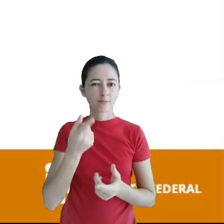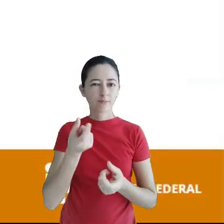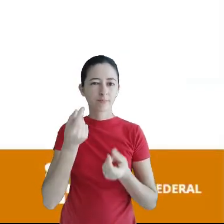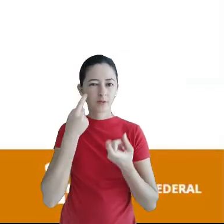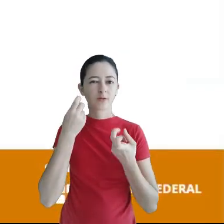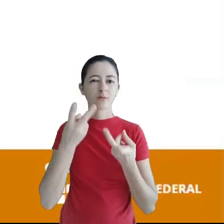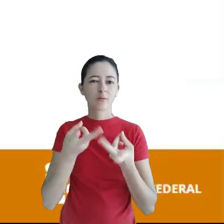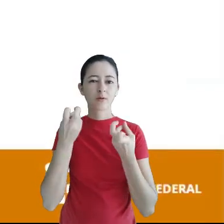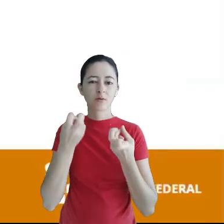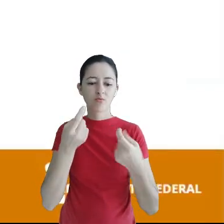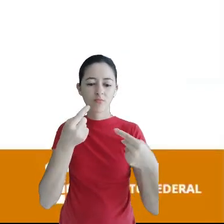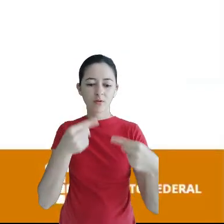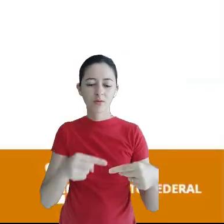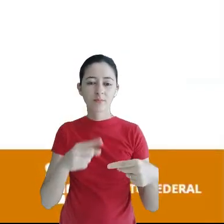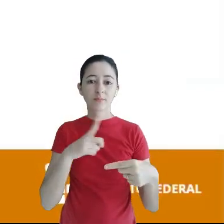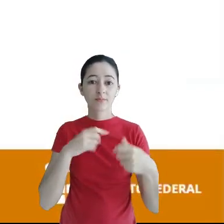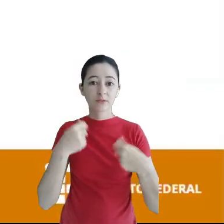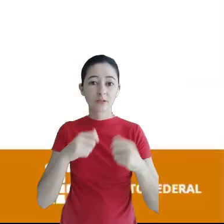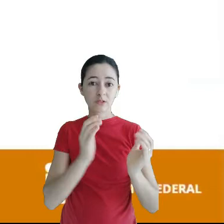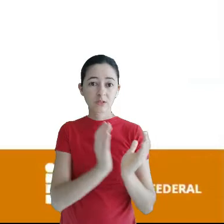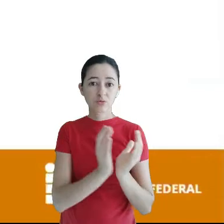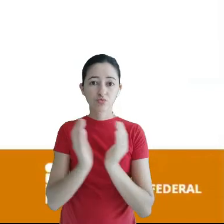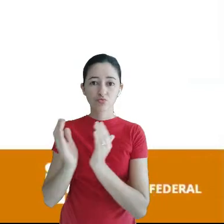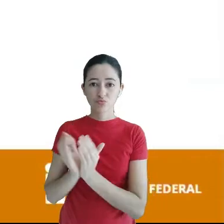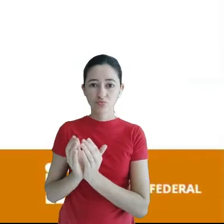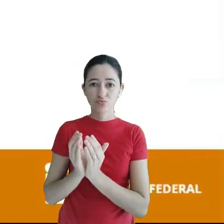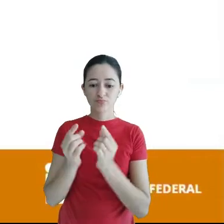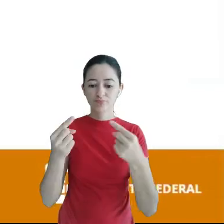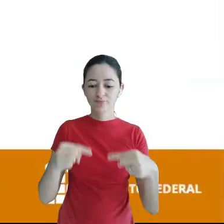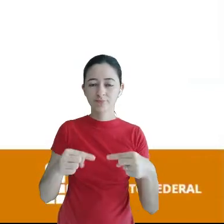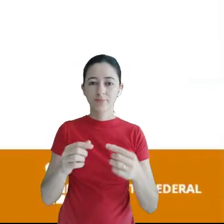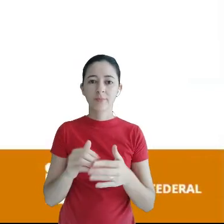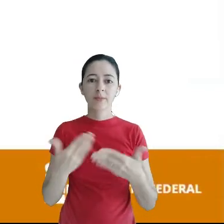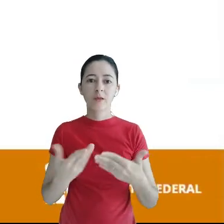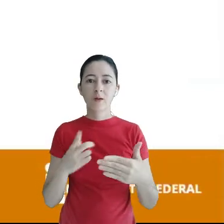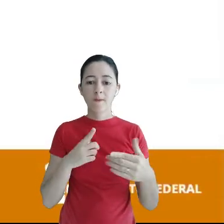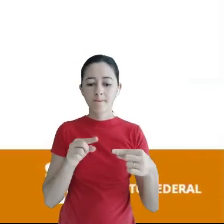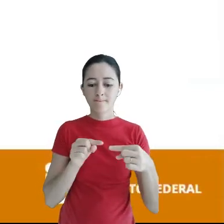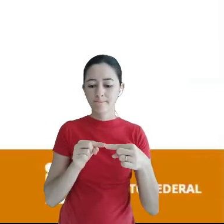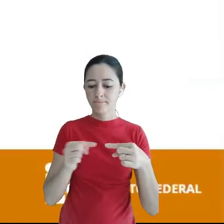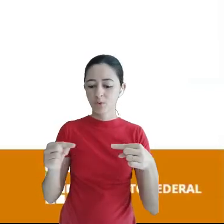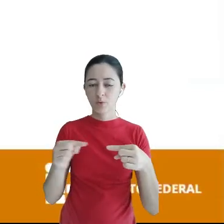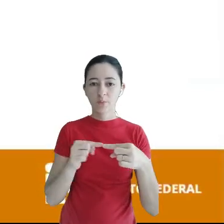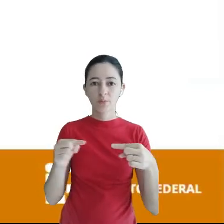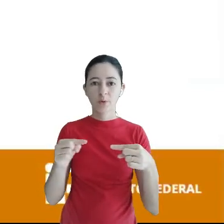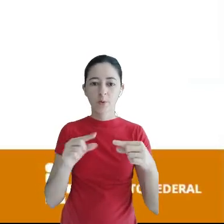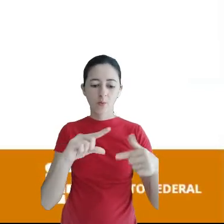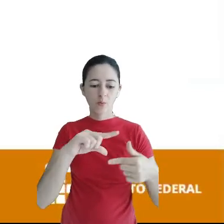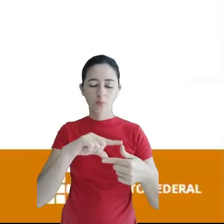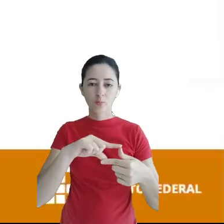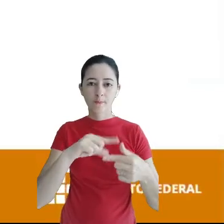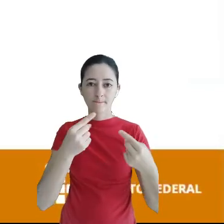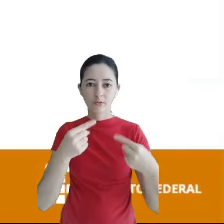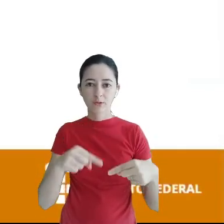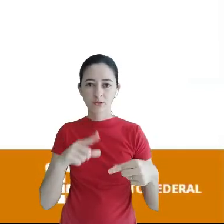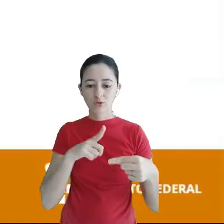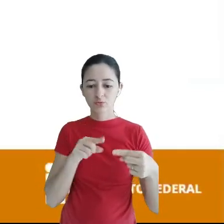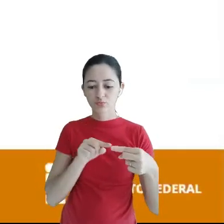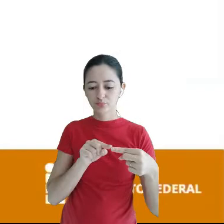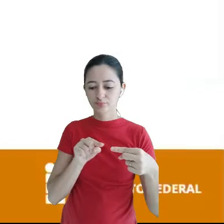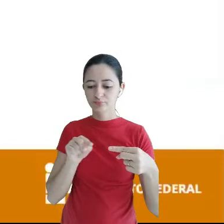pegando a ideia. E aqui, partida tem resultado. Deu pra entender, galera?